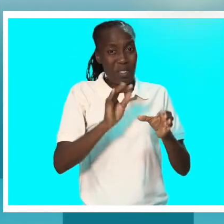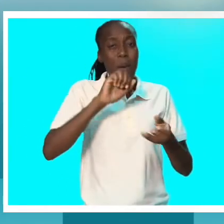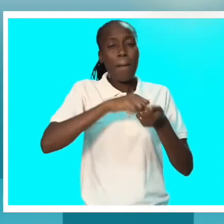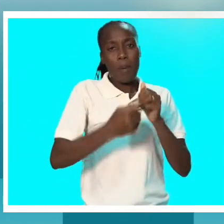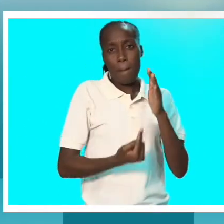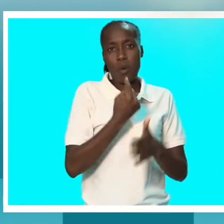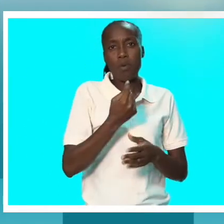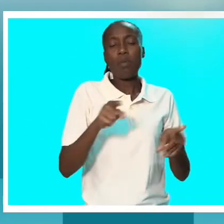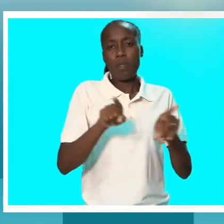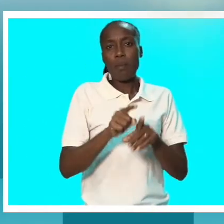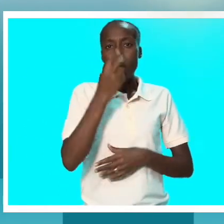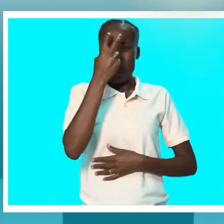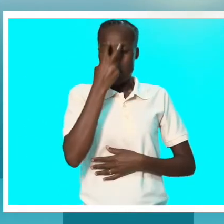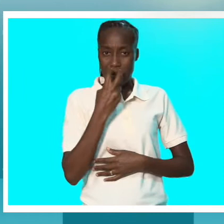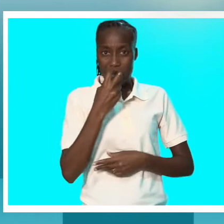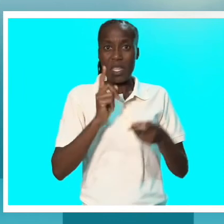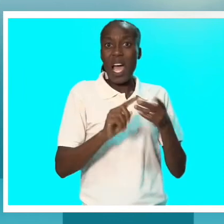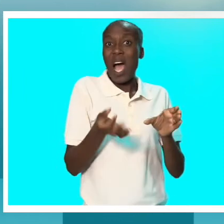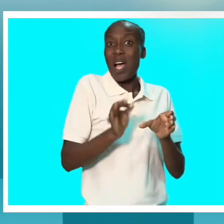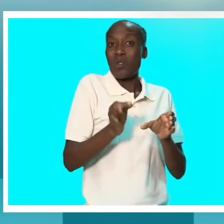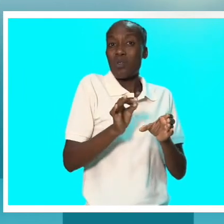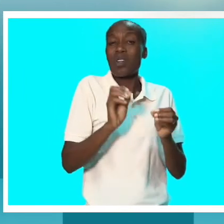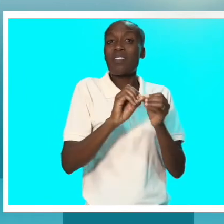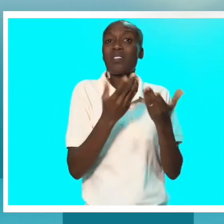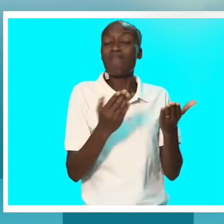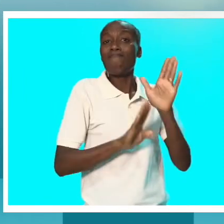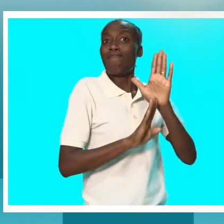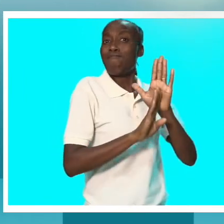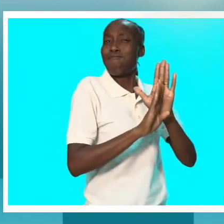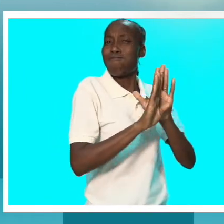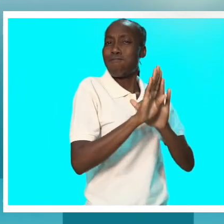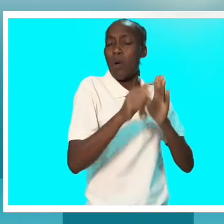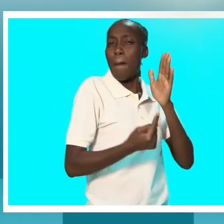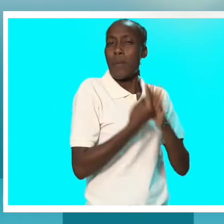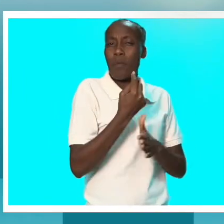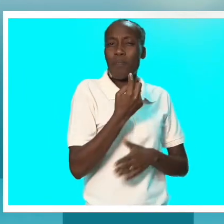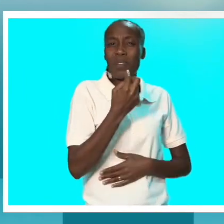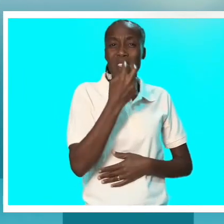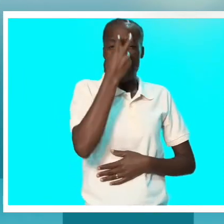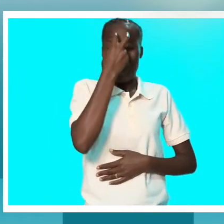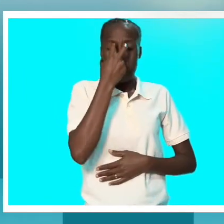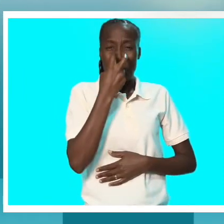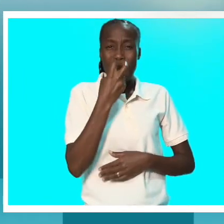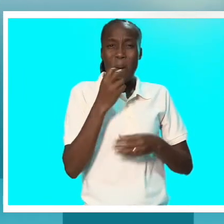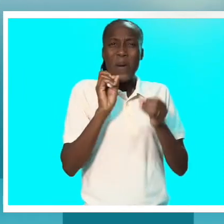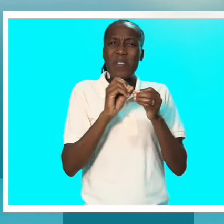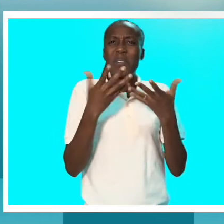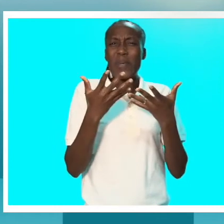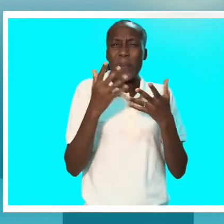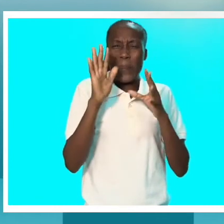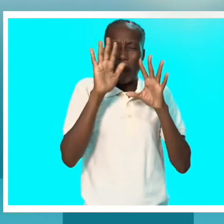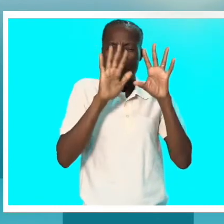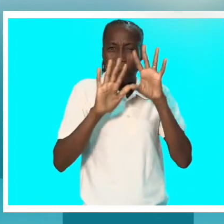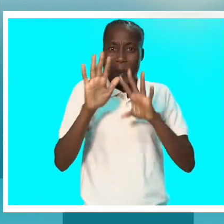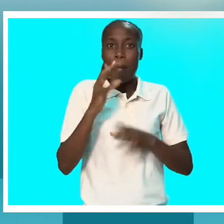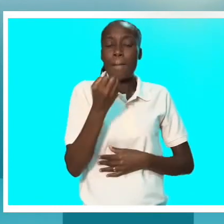problemas de visão. O açúcar elevado poderá dar ou visão turva ou nublada